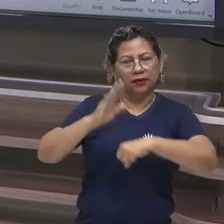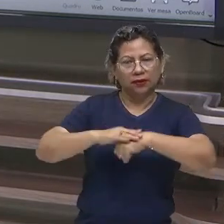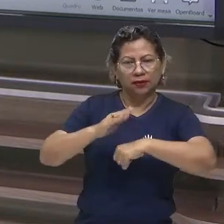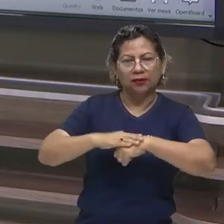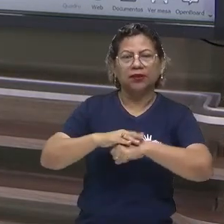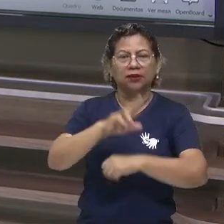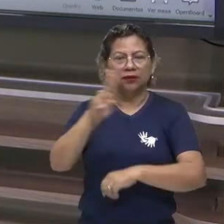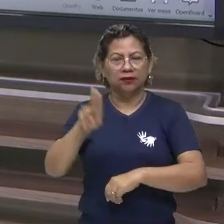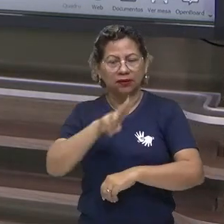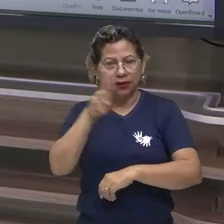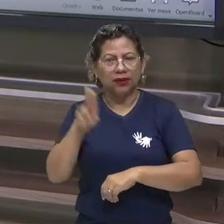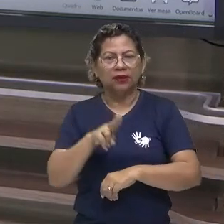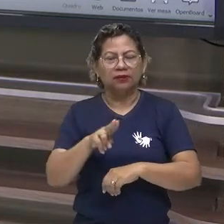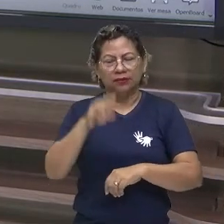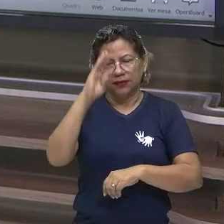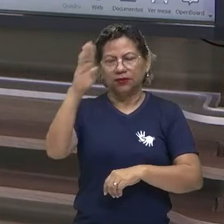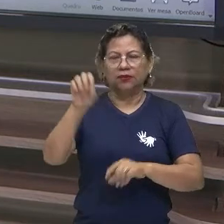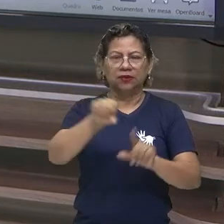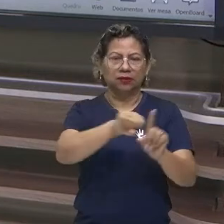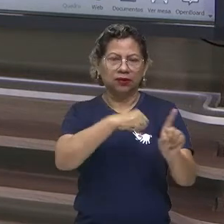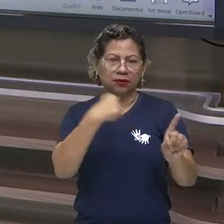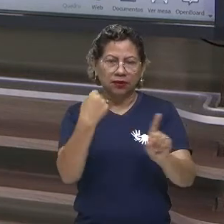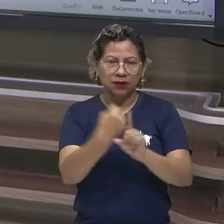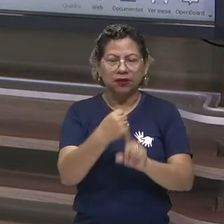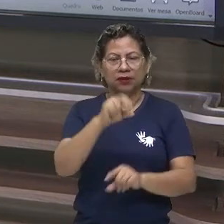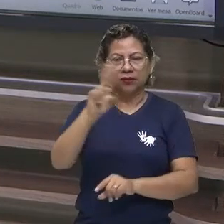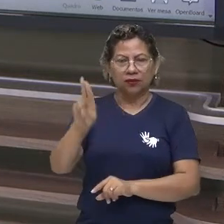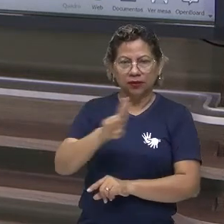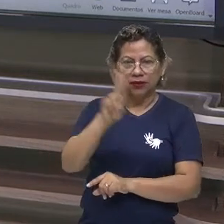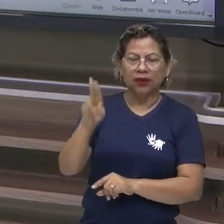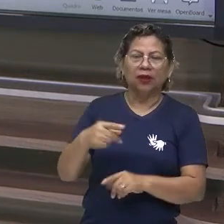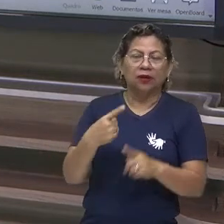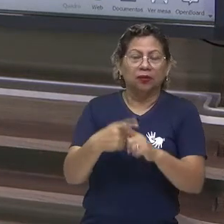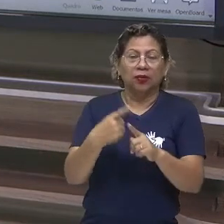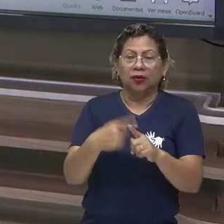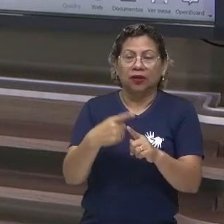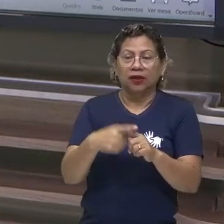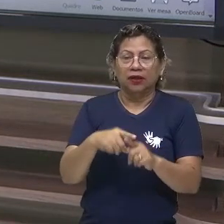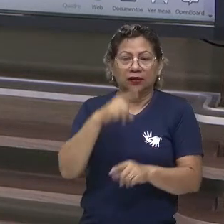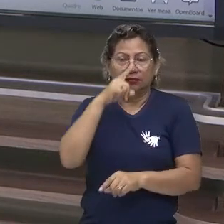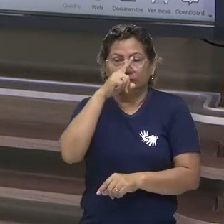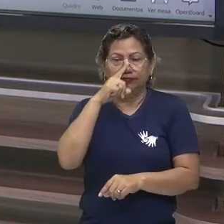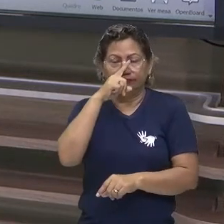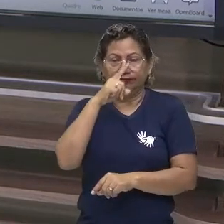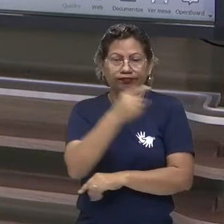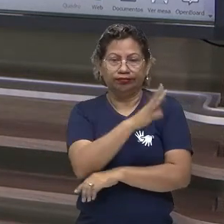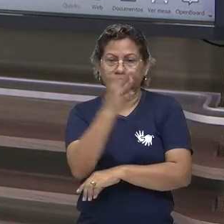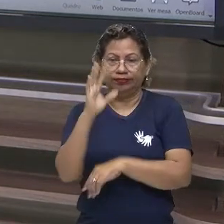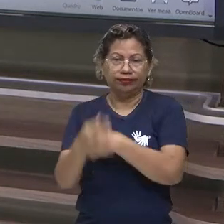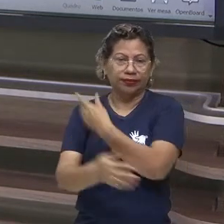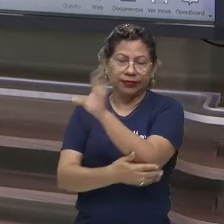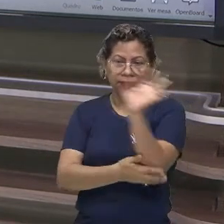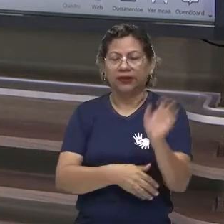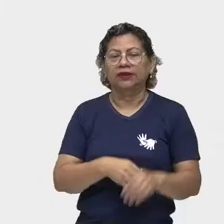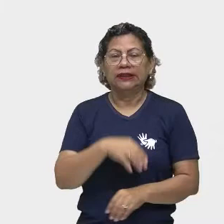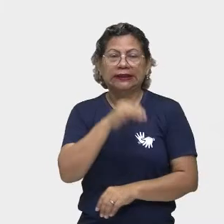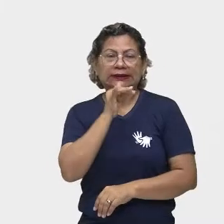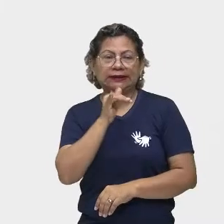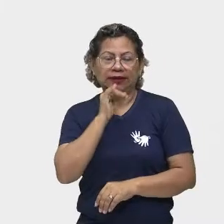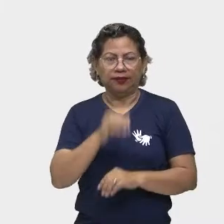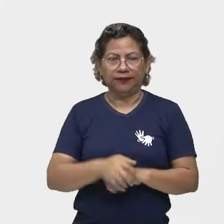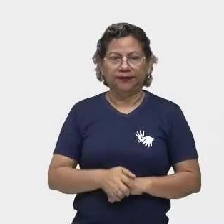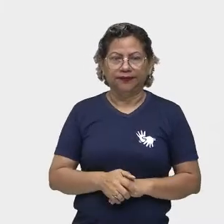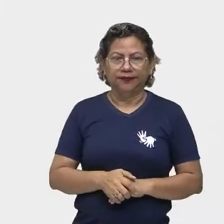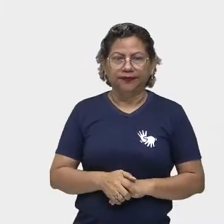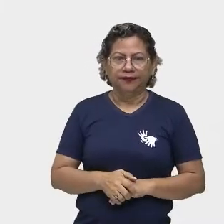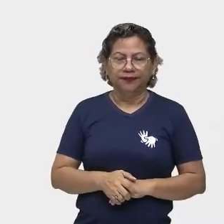melhor para a sociedade em si, né? Porque ela vai gerar menos impacto ambiental. E a gente tem alguns exemplos de energia limpa,